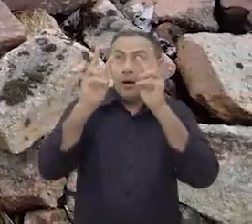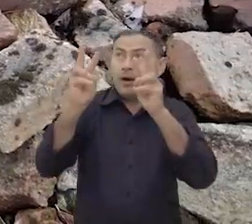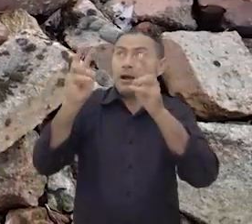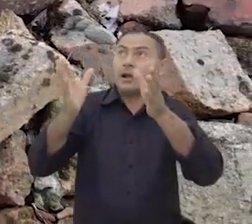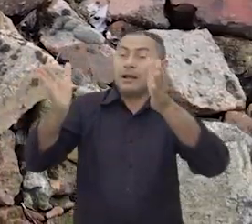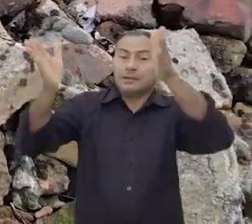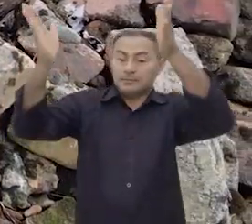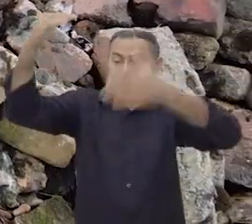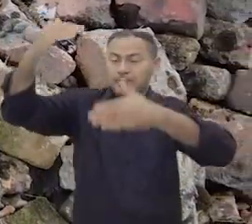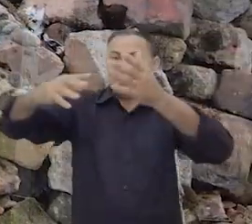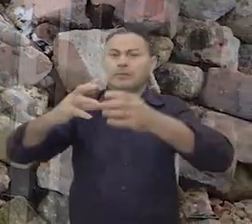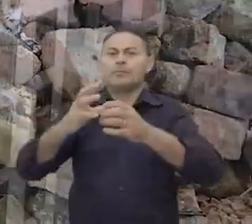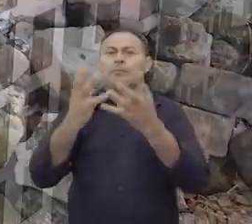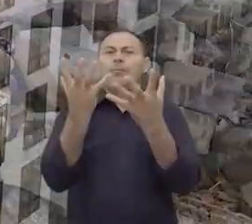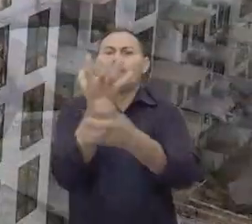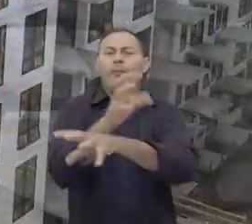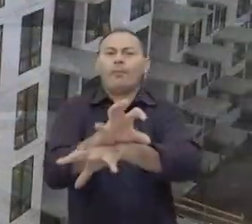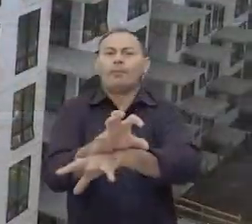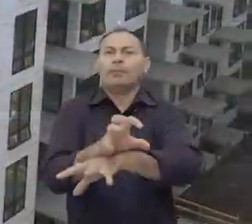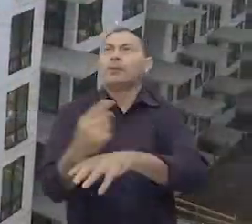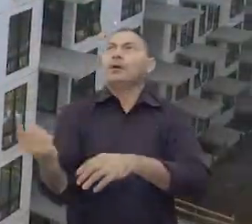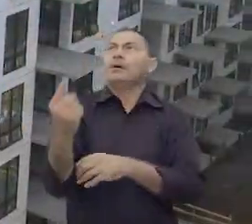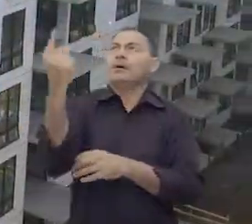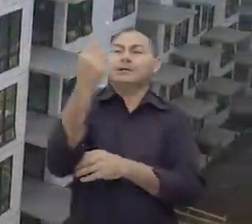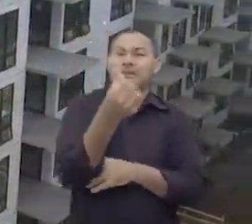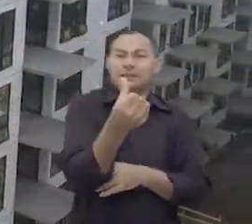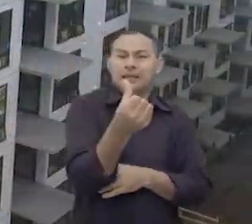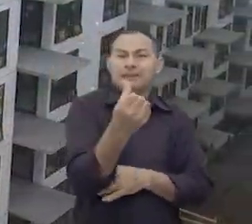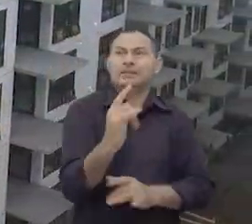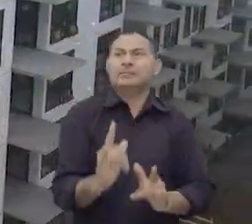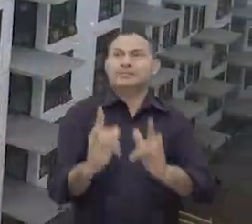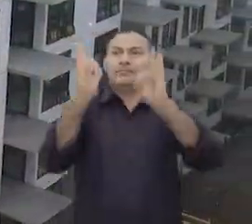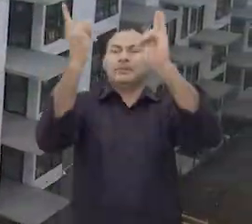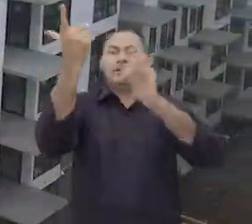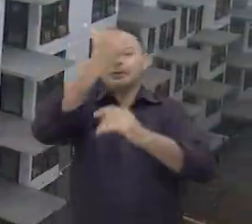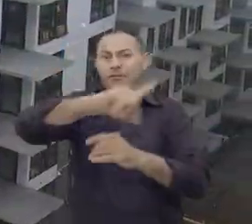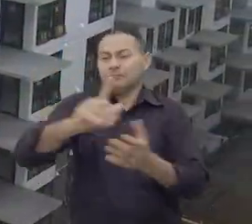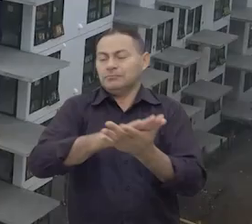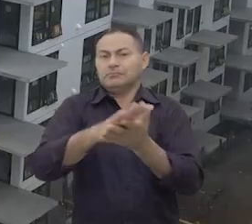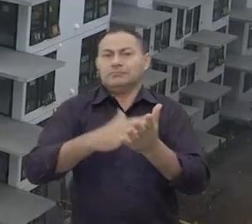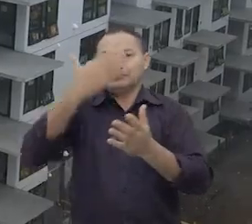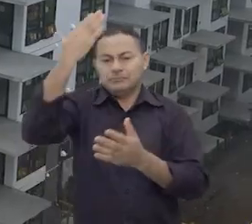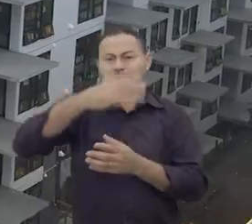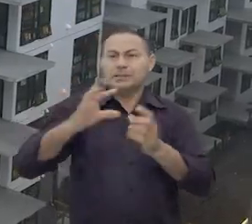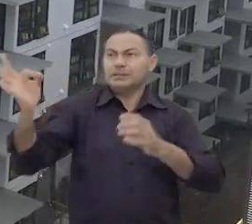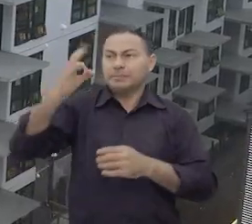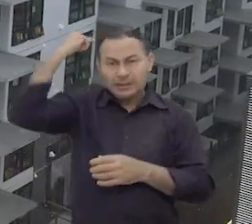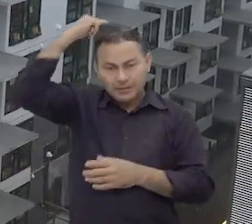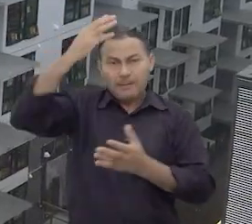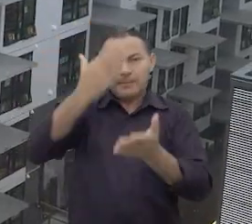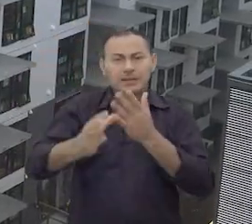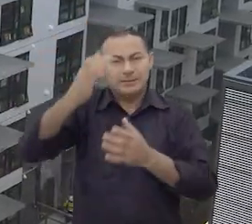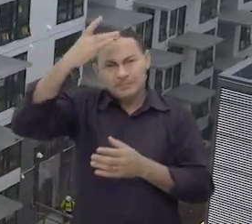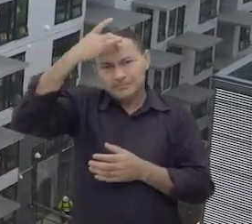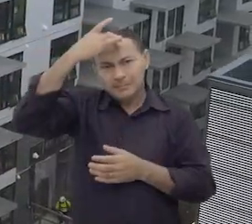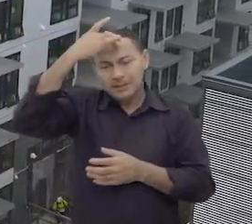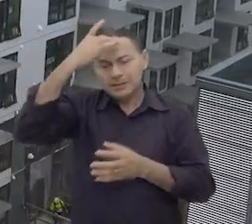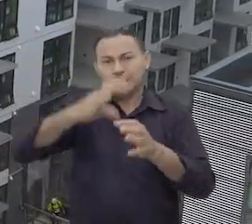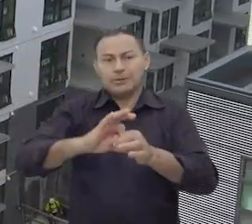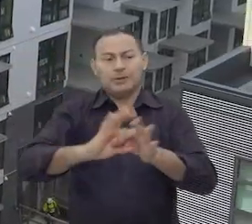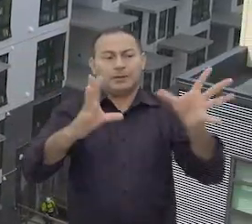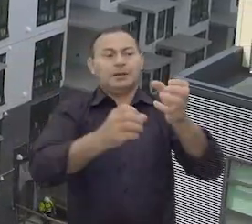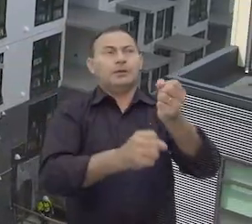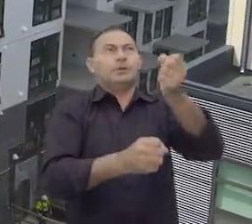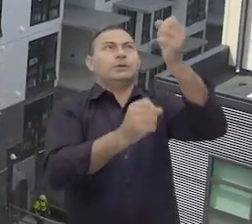pude olhar aquela caçamba vazia, numa altura de 6 andares. De novo, não tive presença de espírito, perdi a